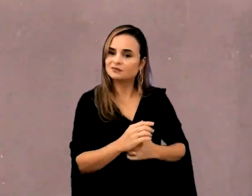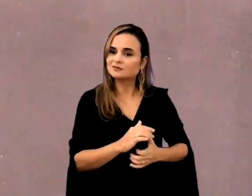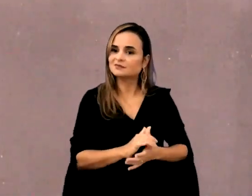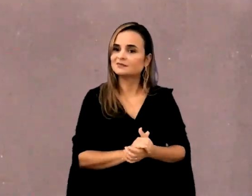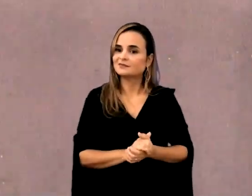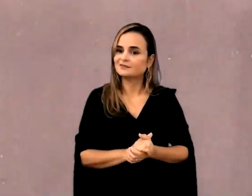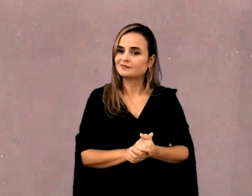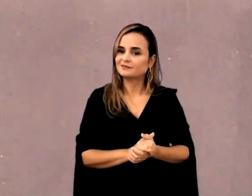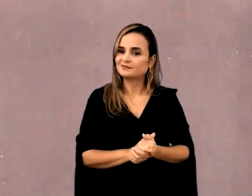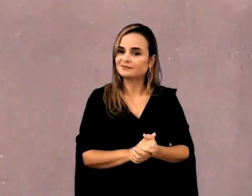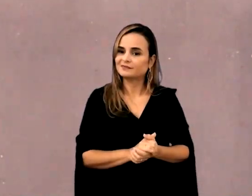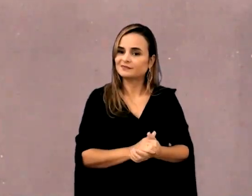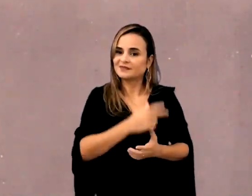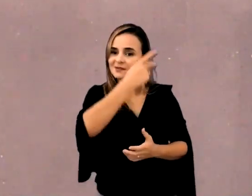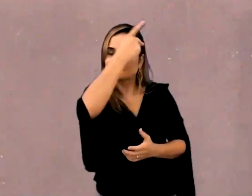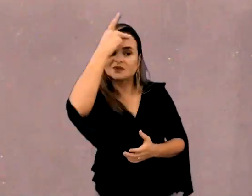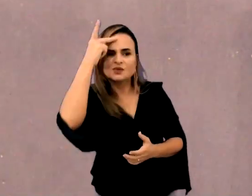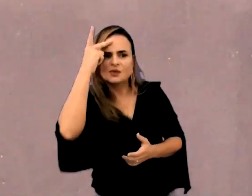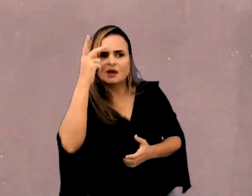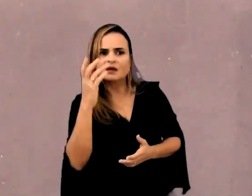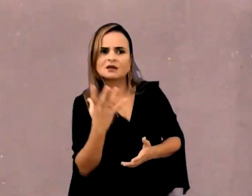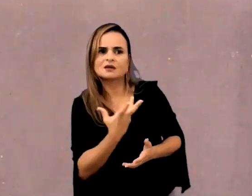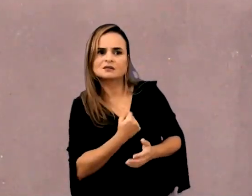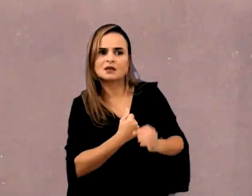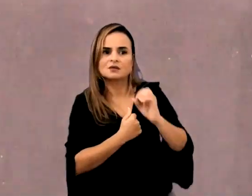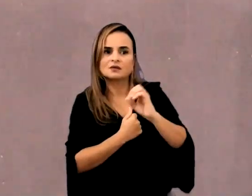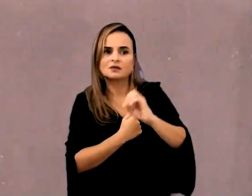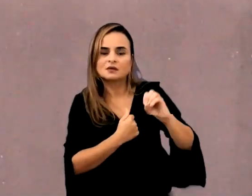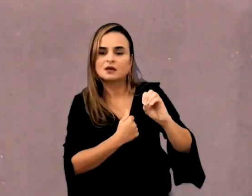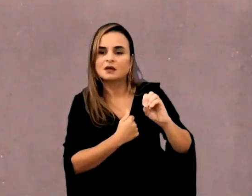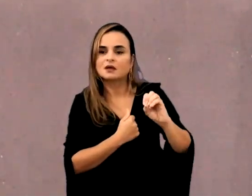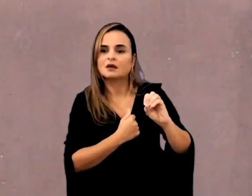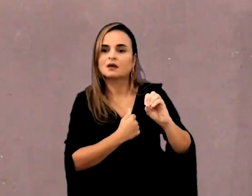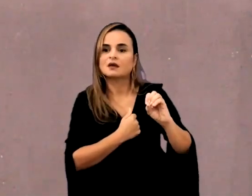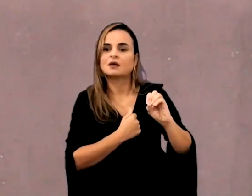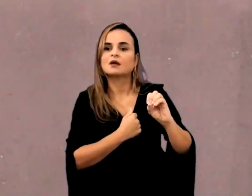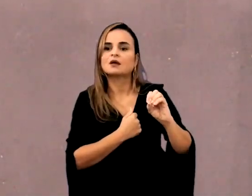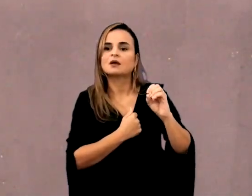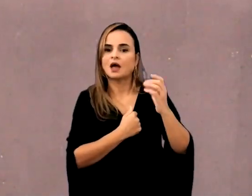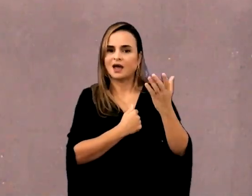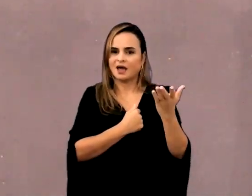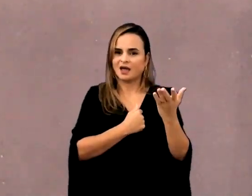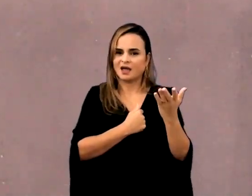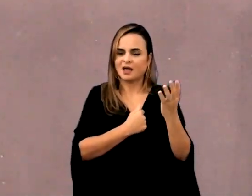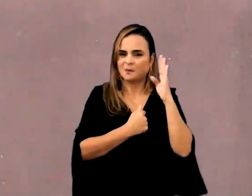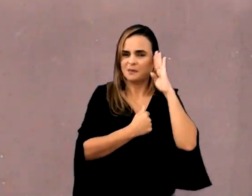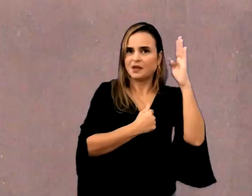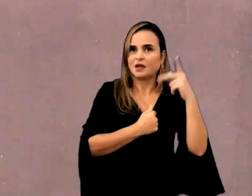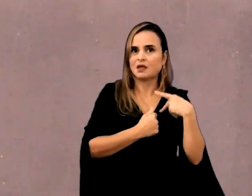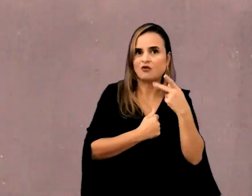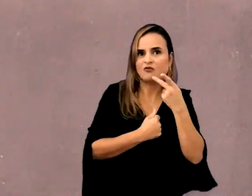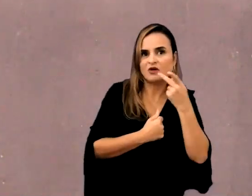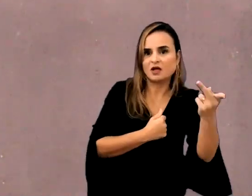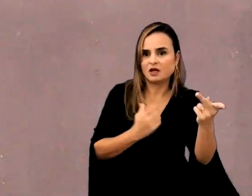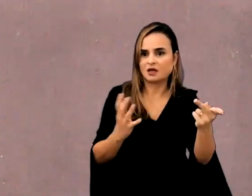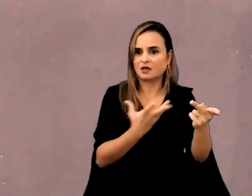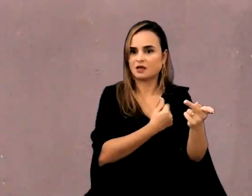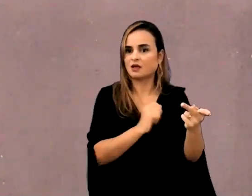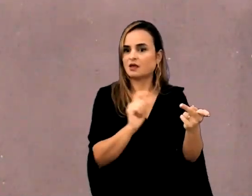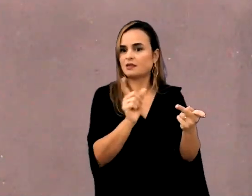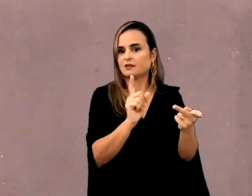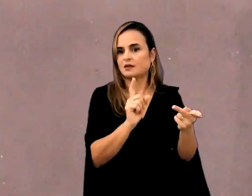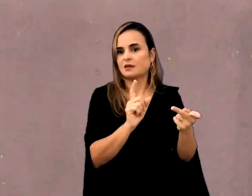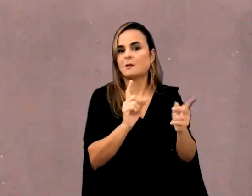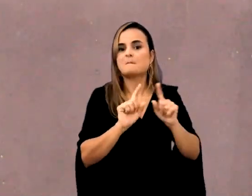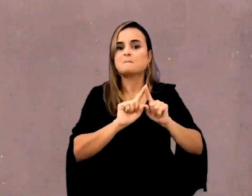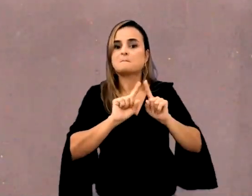alcançadas pelo aquilo que nós falamos, mas por aquilo que nós fazemos.